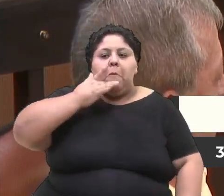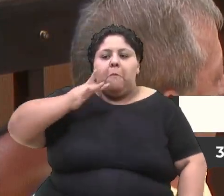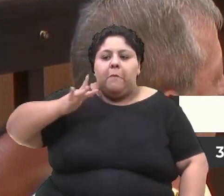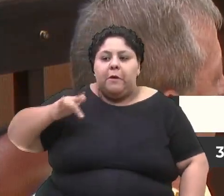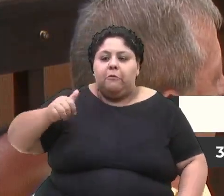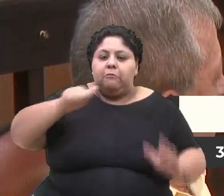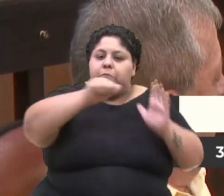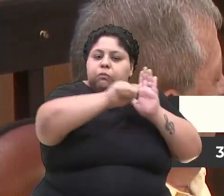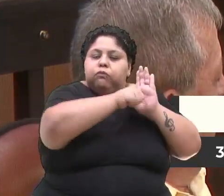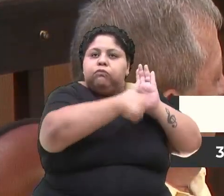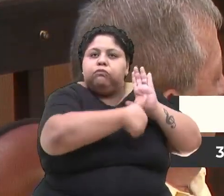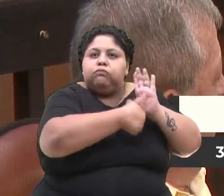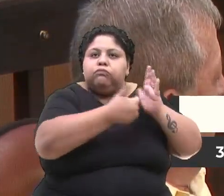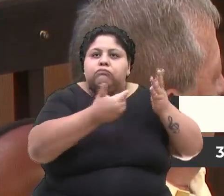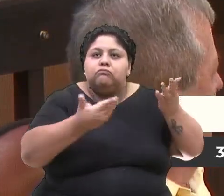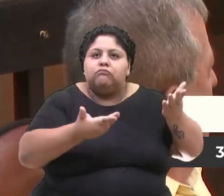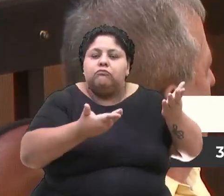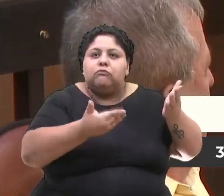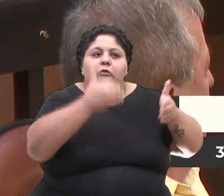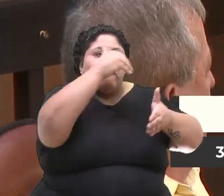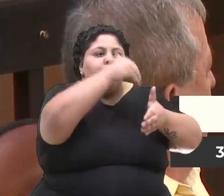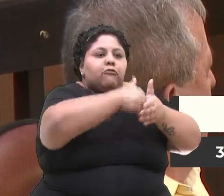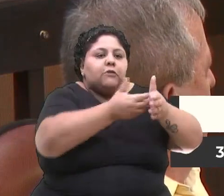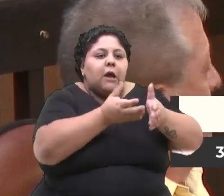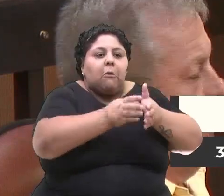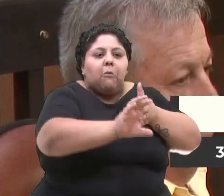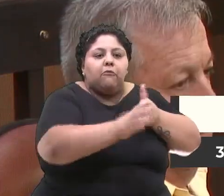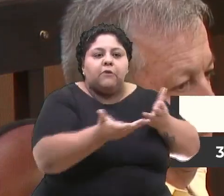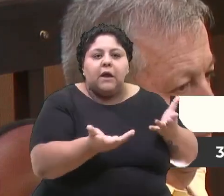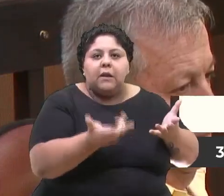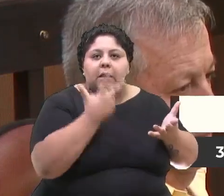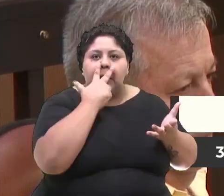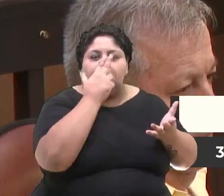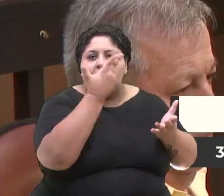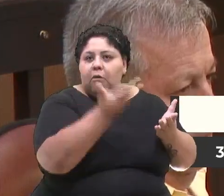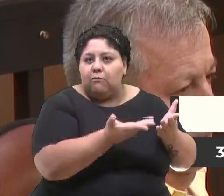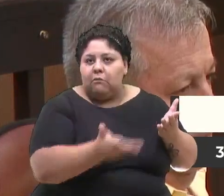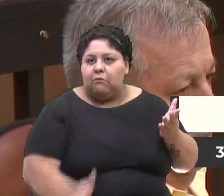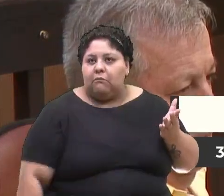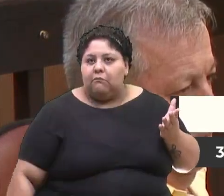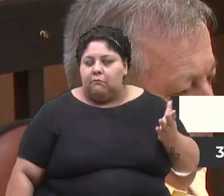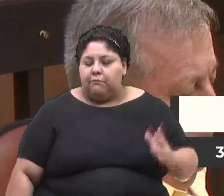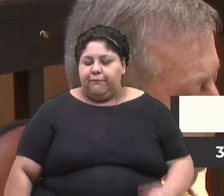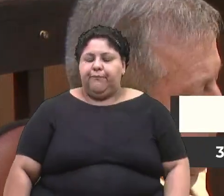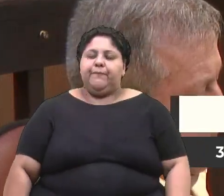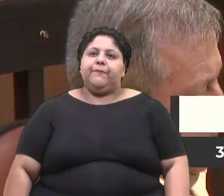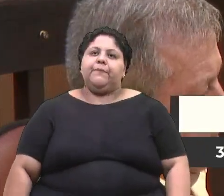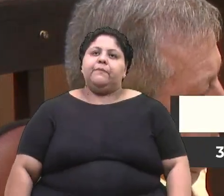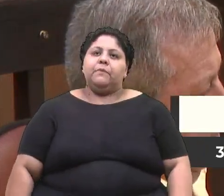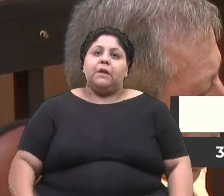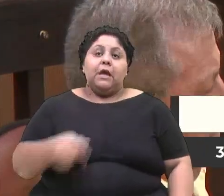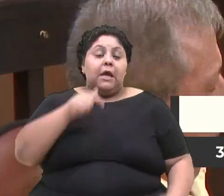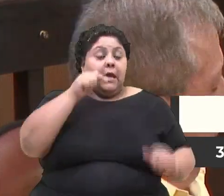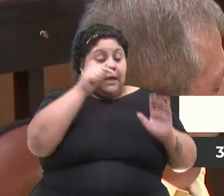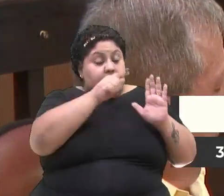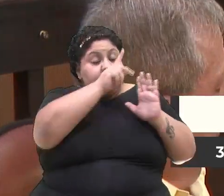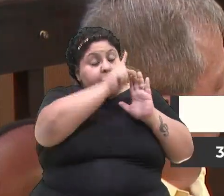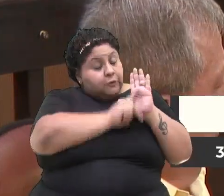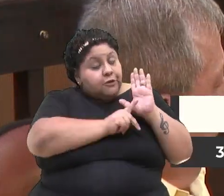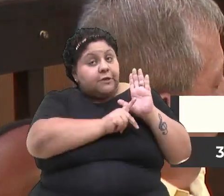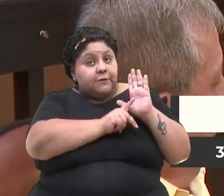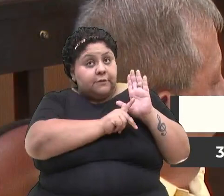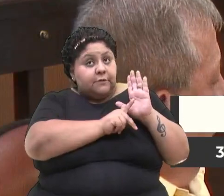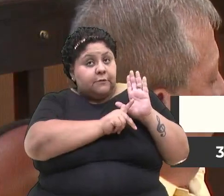Down, votar o contrário a algo parecido como esse. Esse projeto